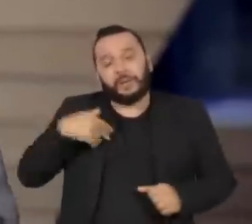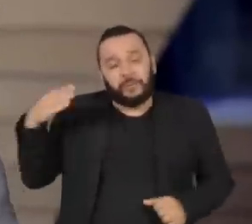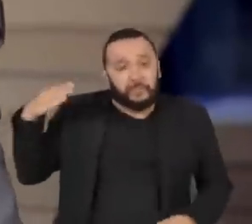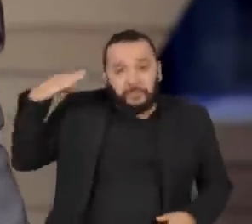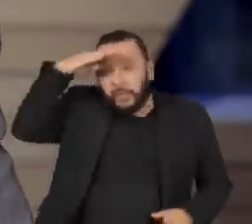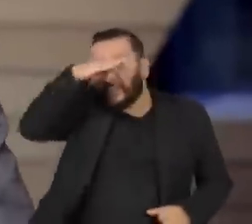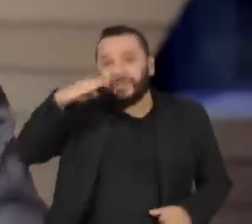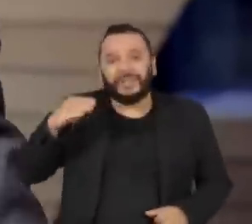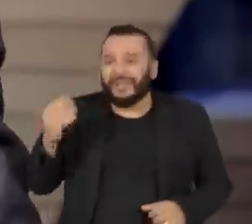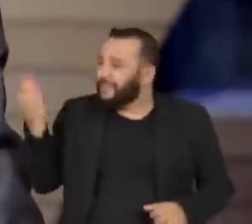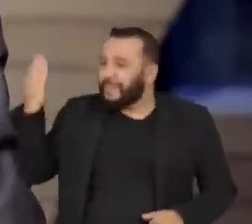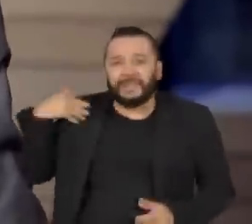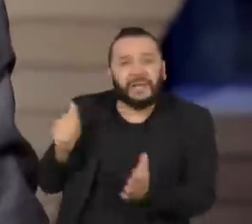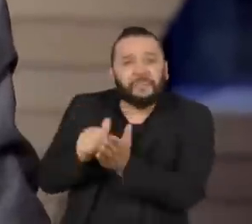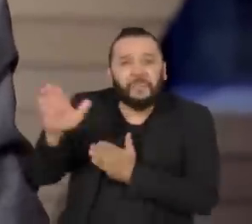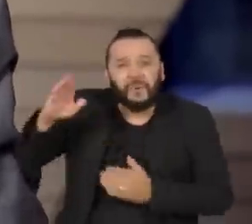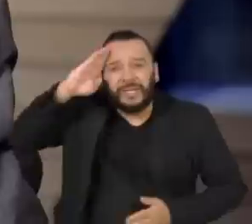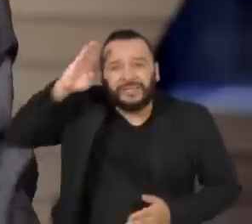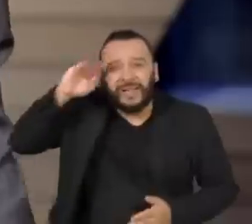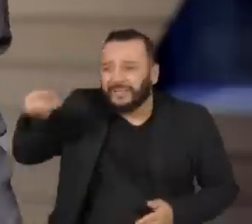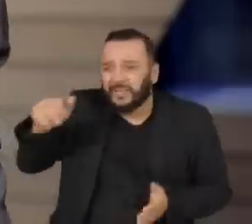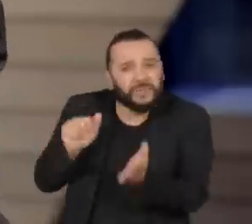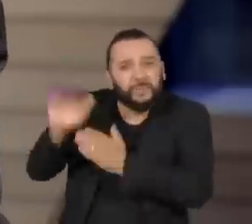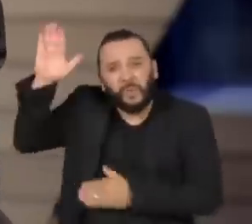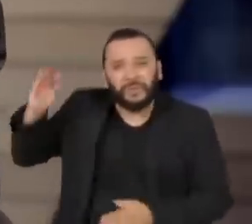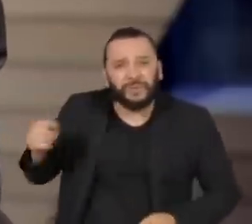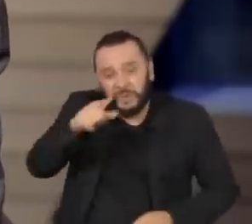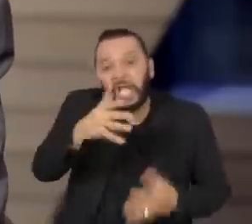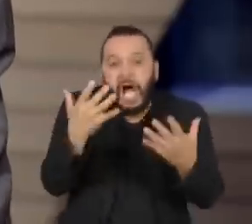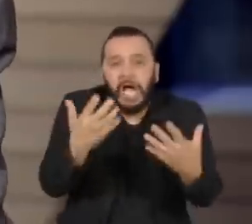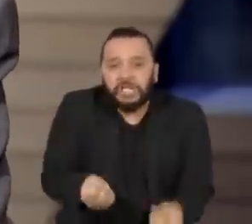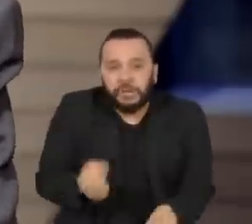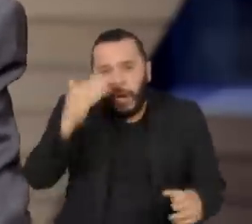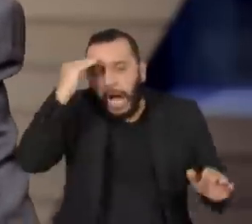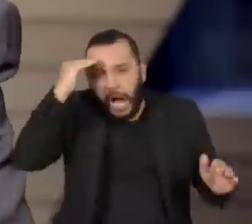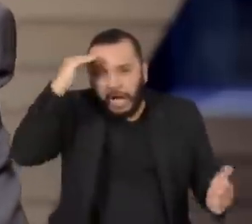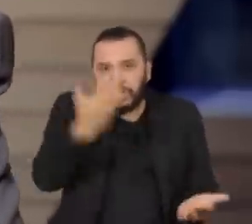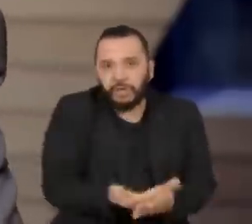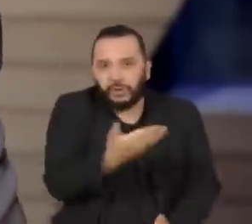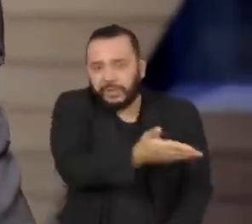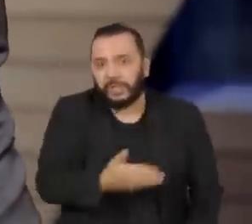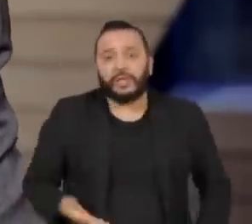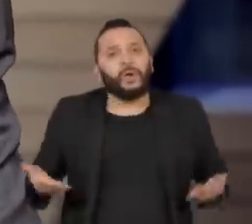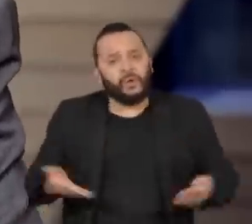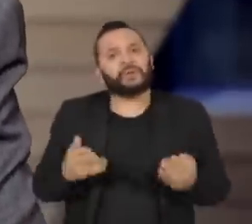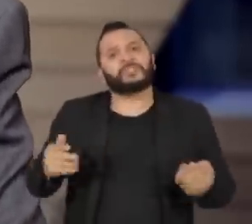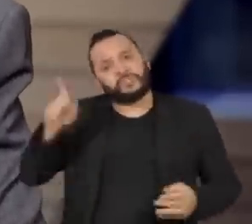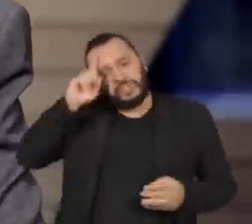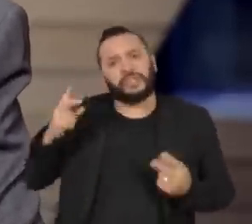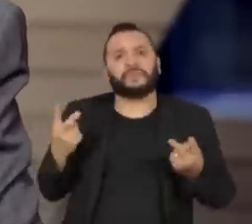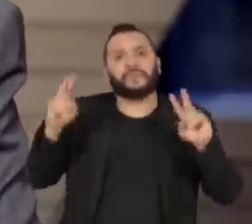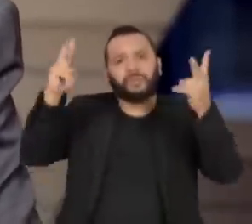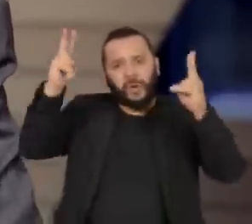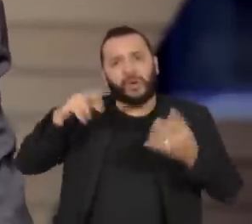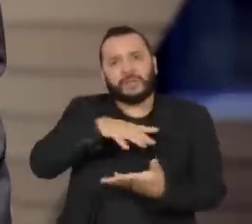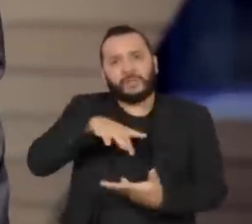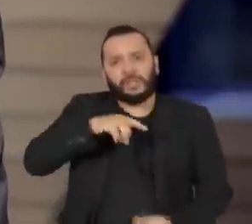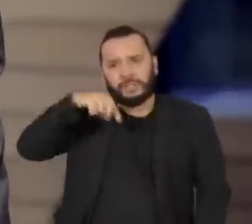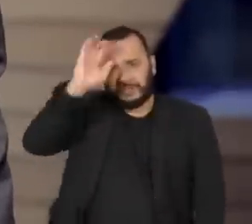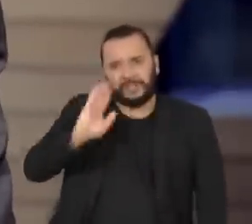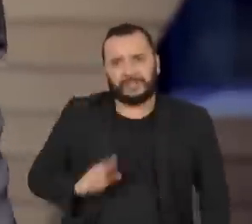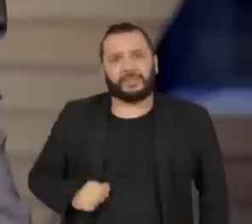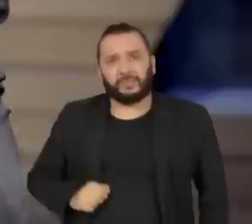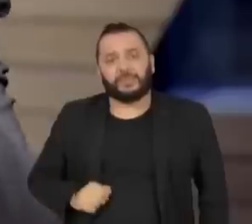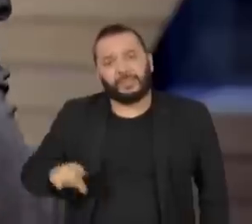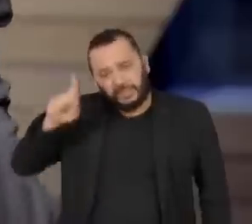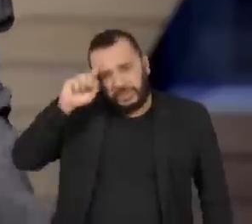República. Então eu queria deixar registrado aqui, isso é muito importante. Hoje é um dia de vitória da democracia brasileira, o dia 30